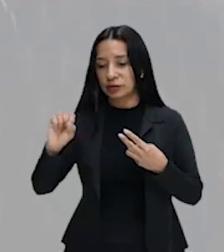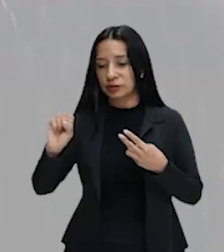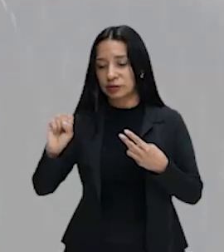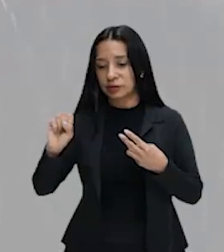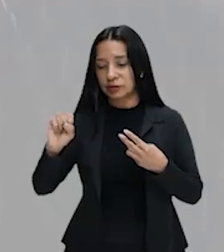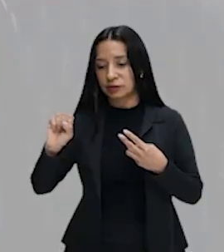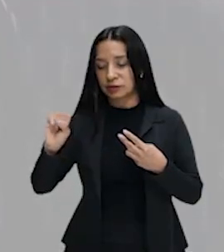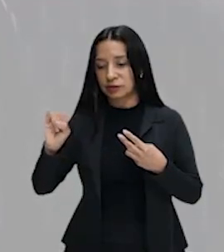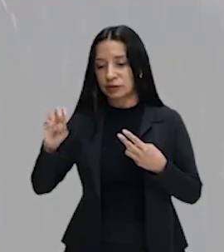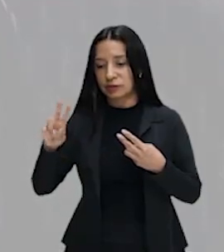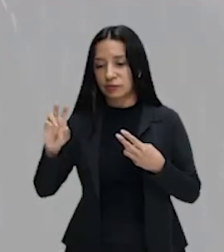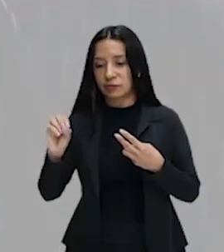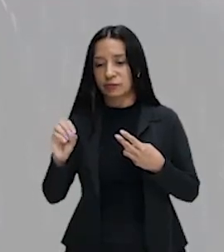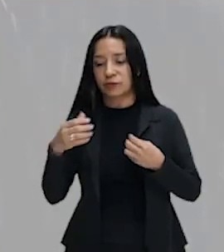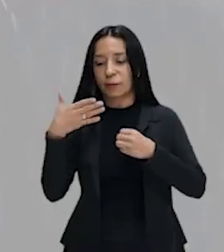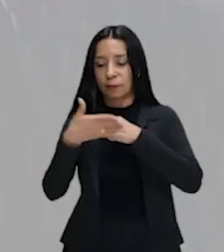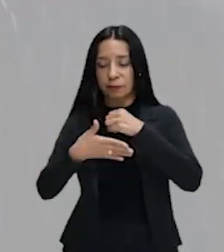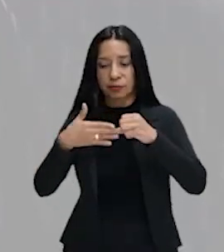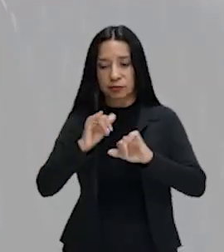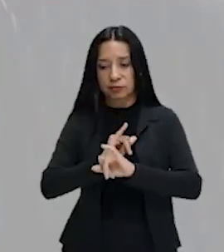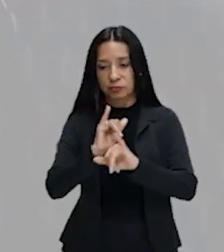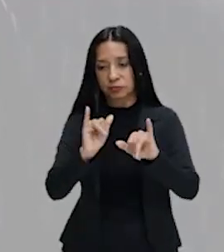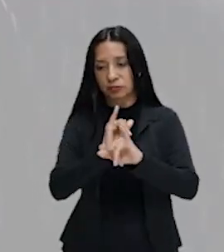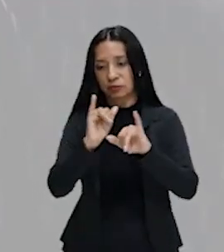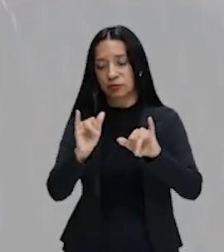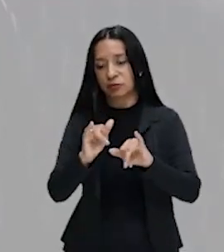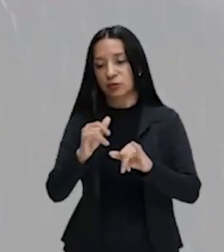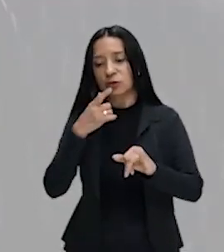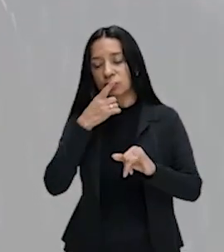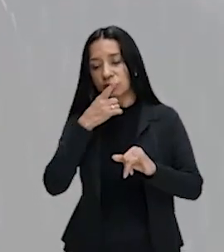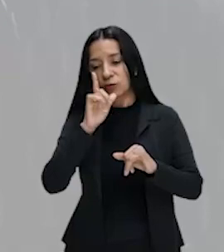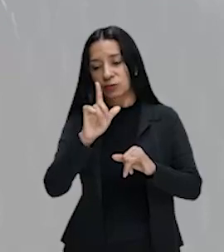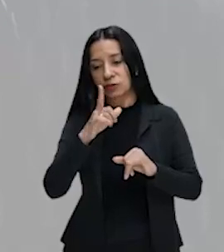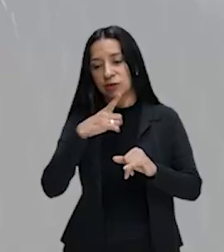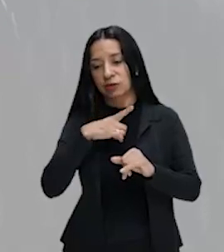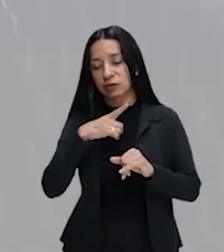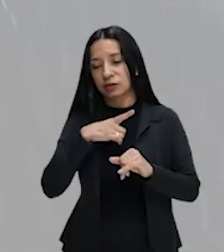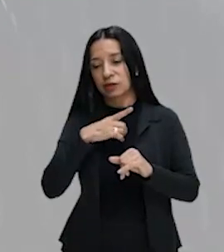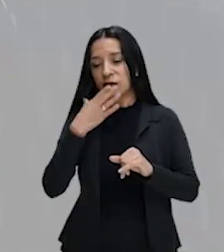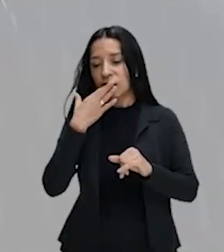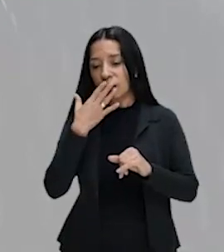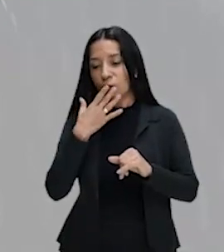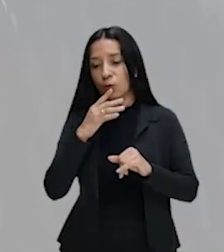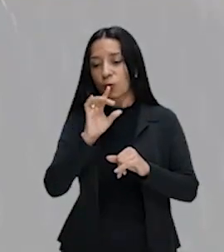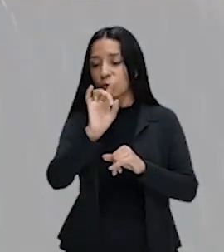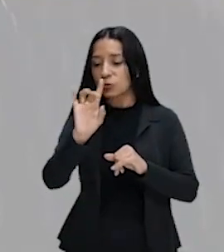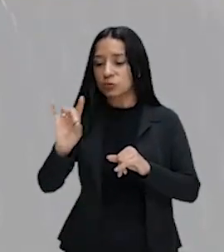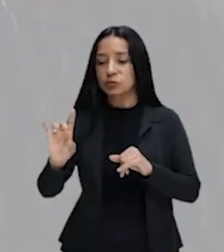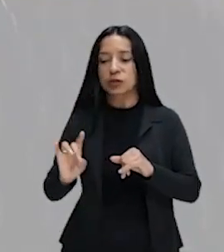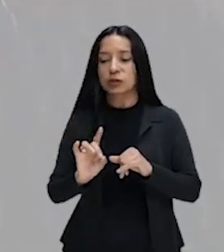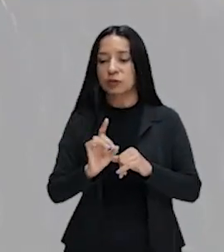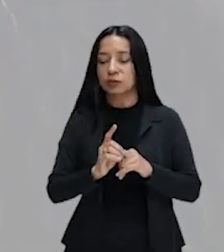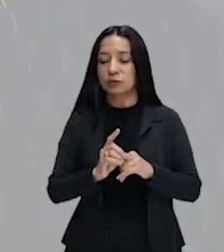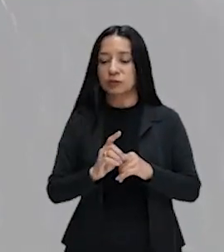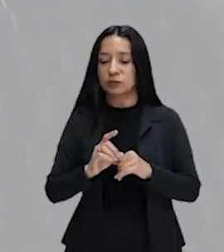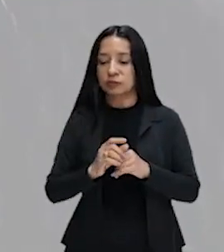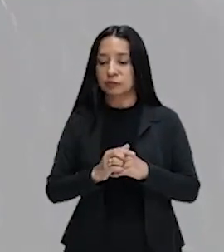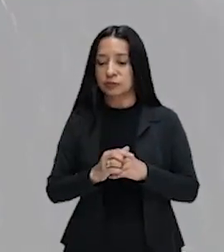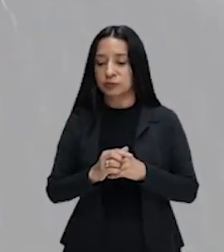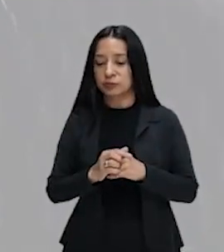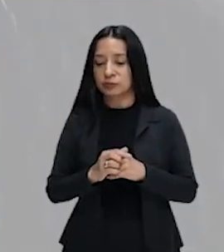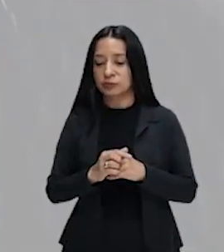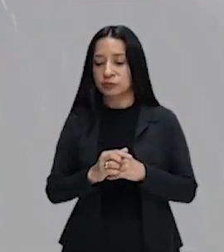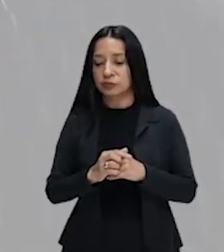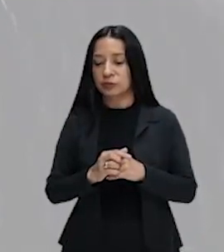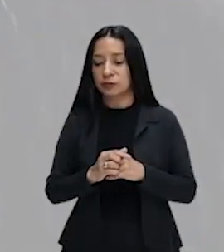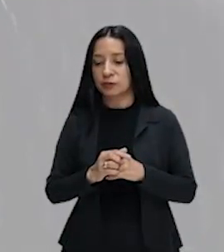Então, com base nessas informações aqui, a gente consegue determinar a cor de cada um desses fenótipos. Olha aqui,